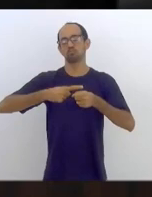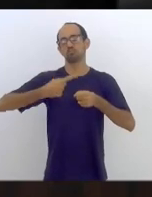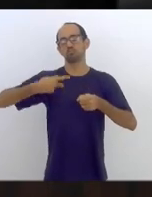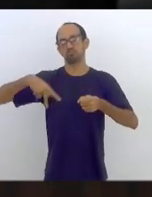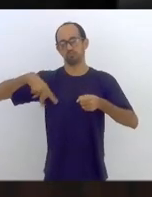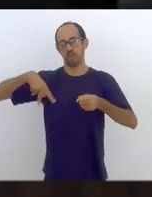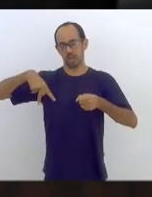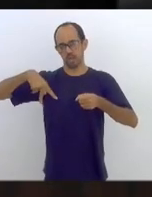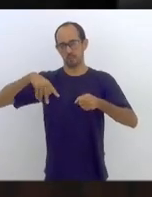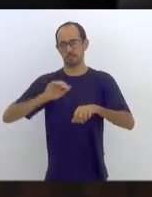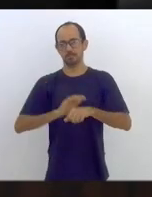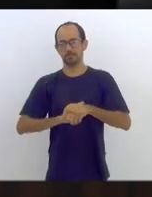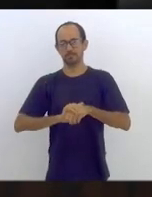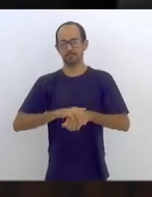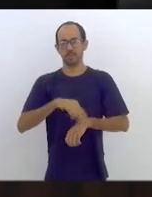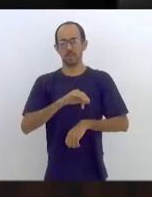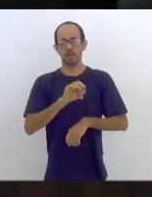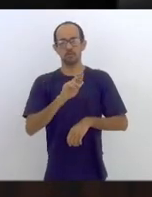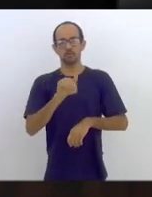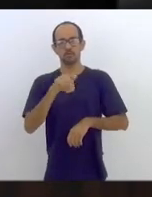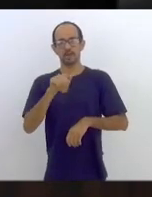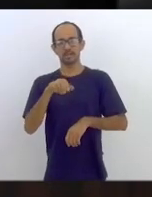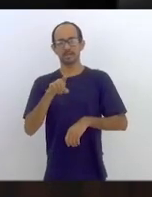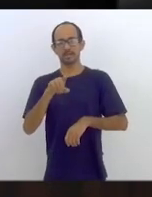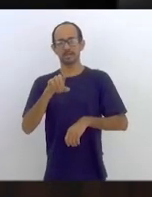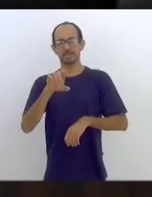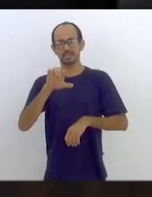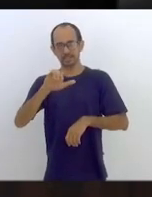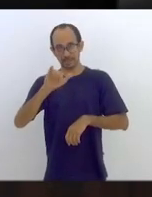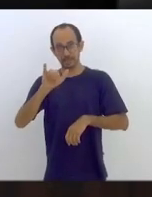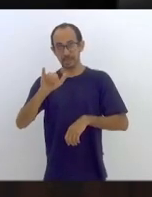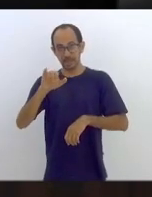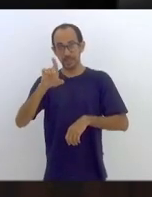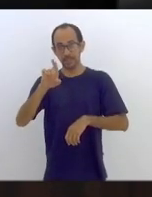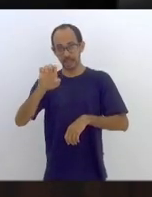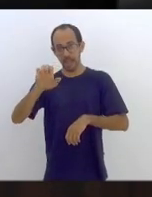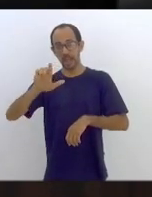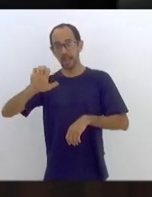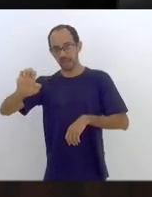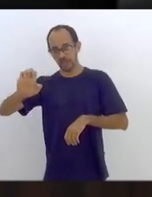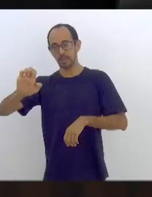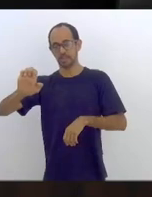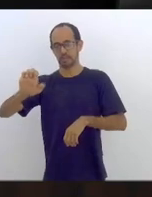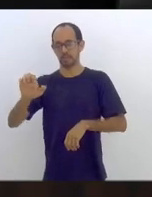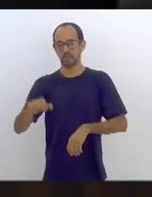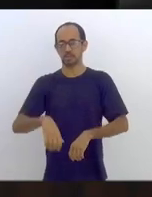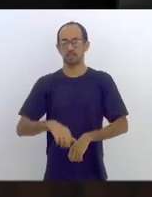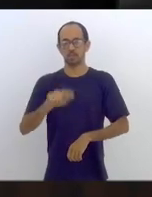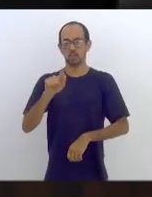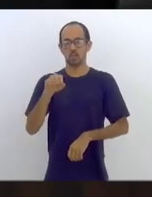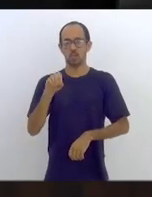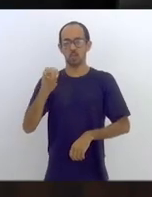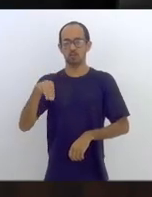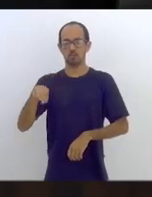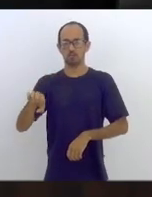Quero convidar Francidélia Lima Gomes.